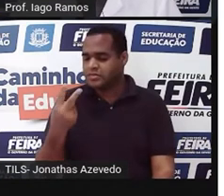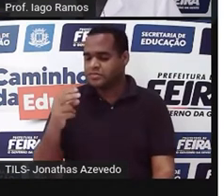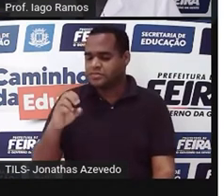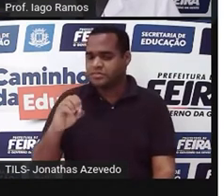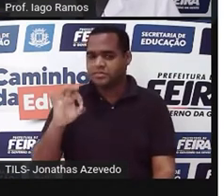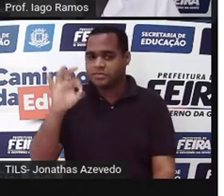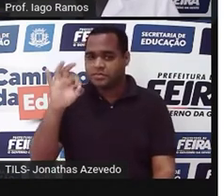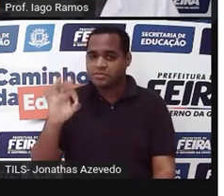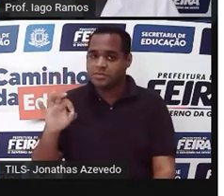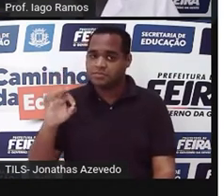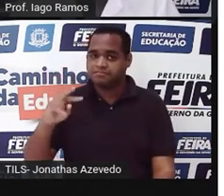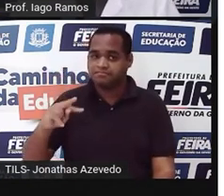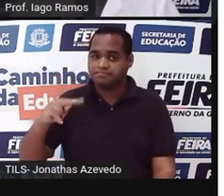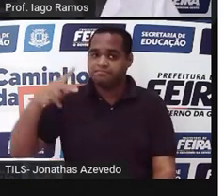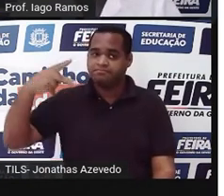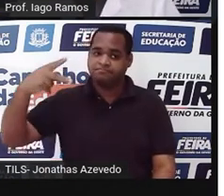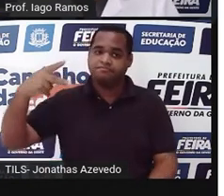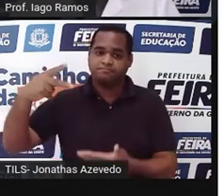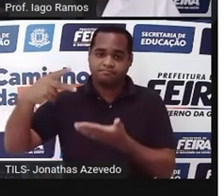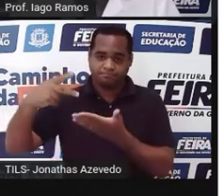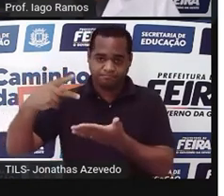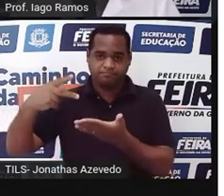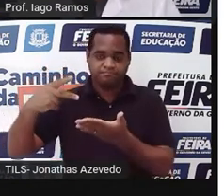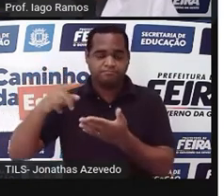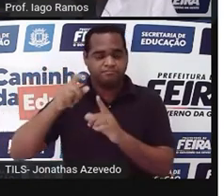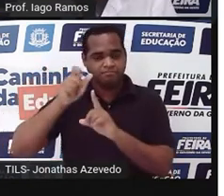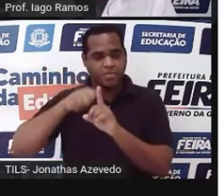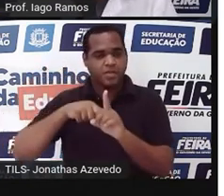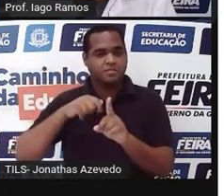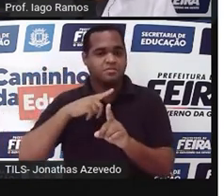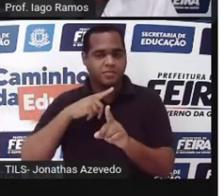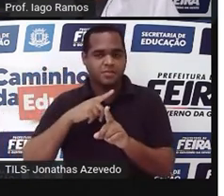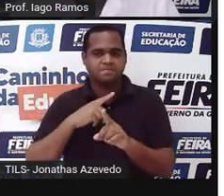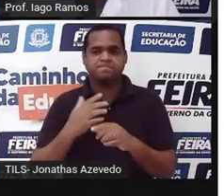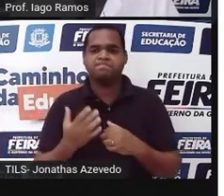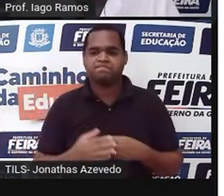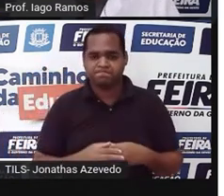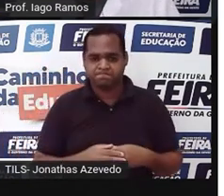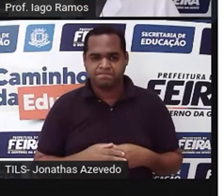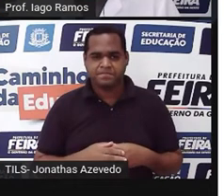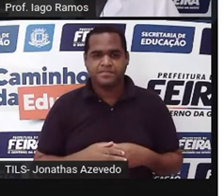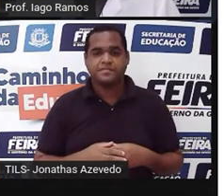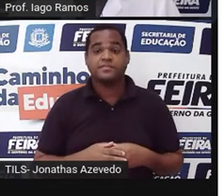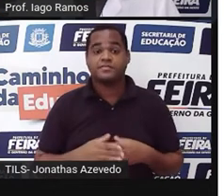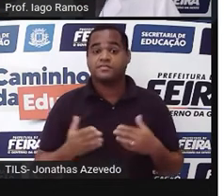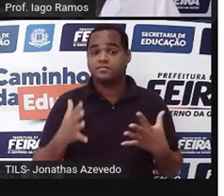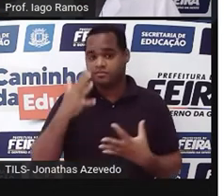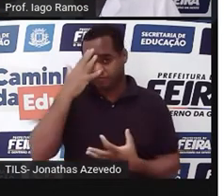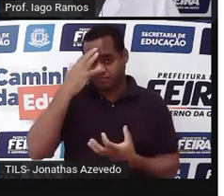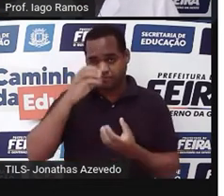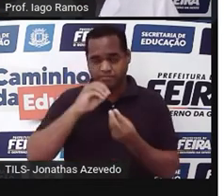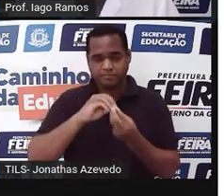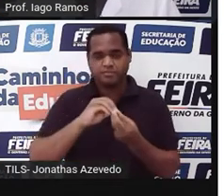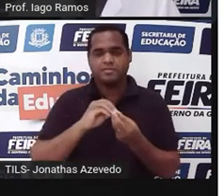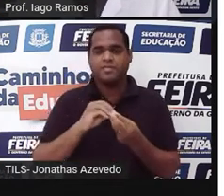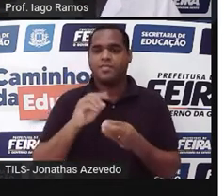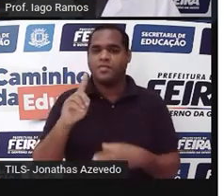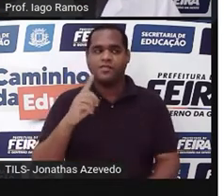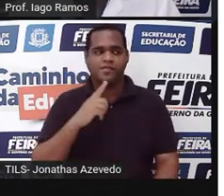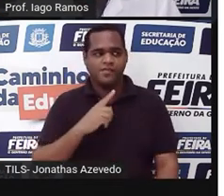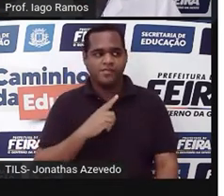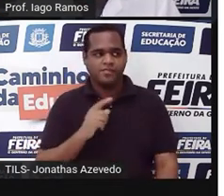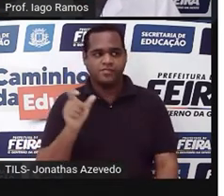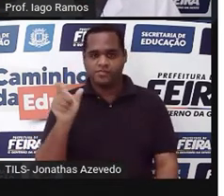acréscimo de vinte por cento no seu preço em um determinado mês. Vamos entender Até Aqui tá bom um